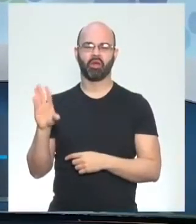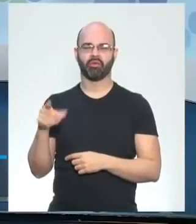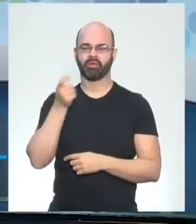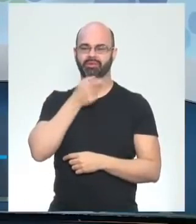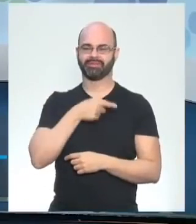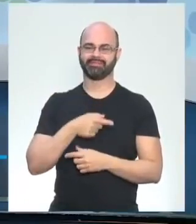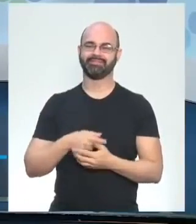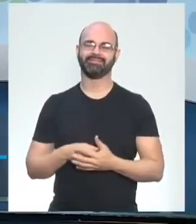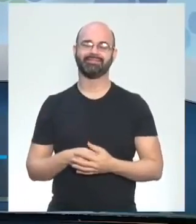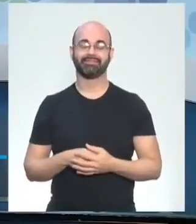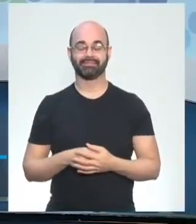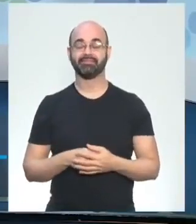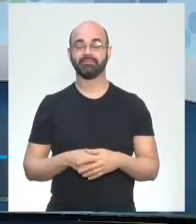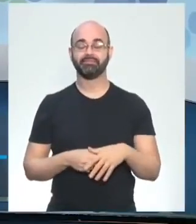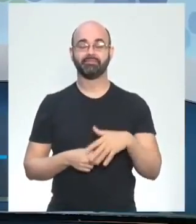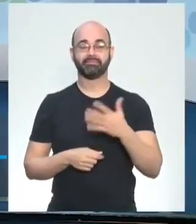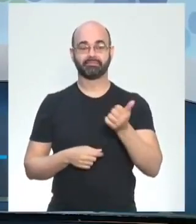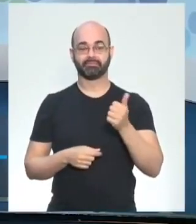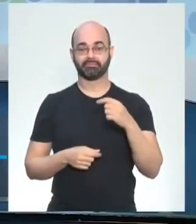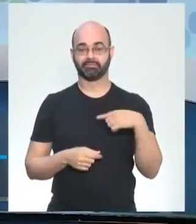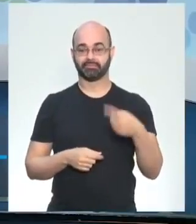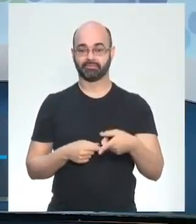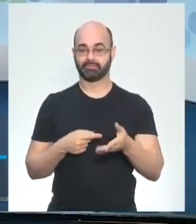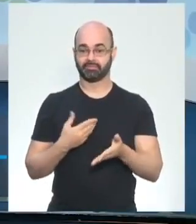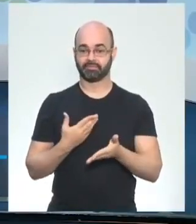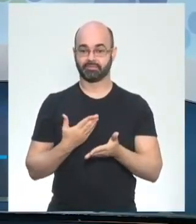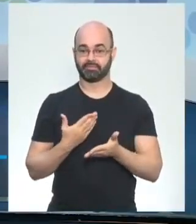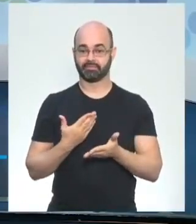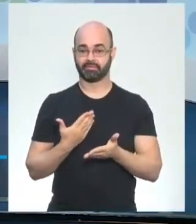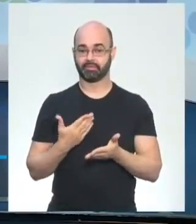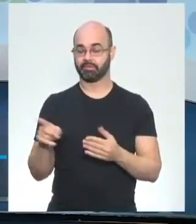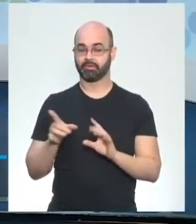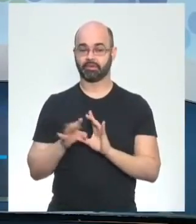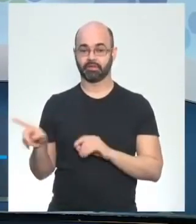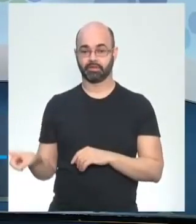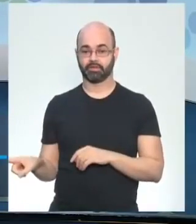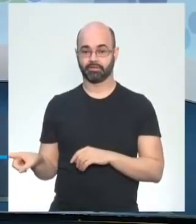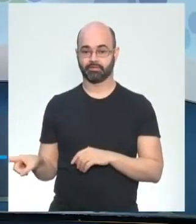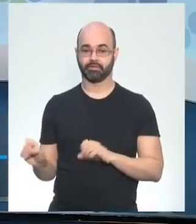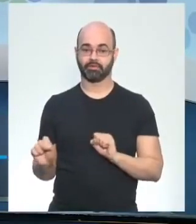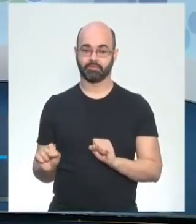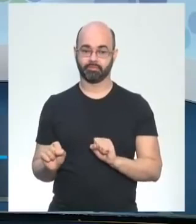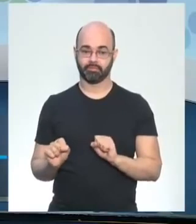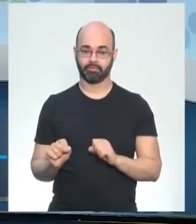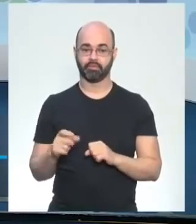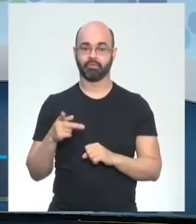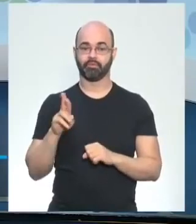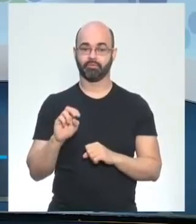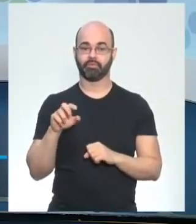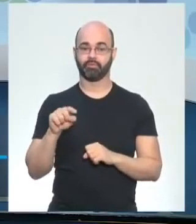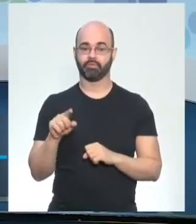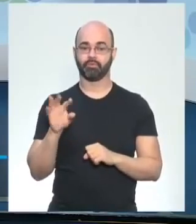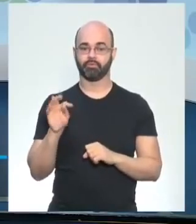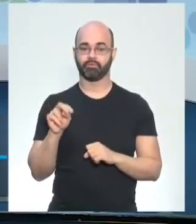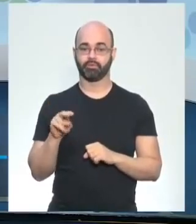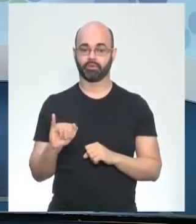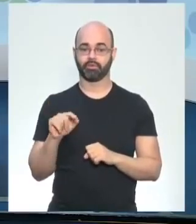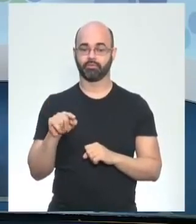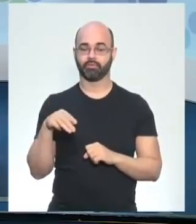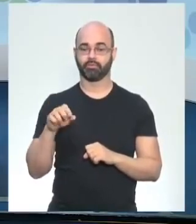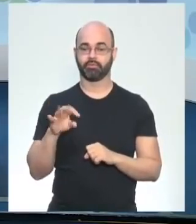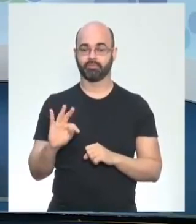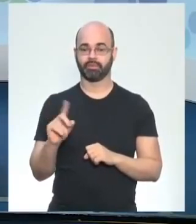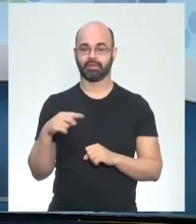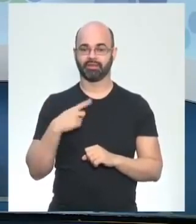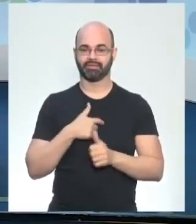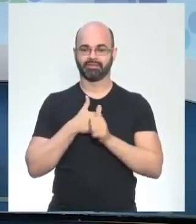E sigam nossas redes sociais, né? Aí, ó, Jonas Almeida 89 e pro.tony.mate, né?